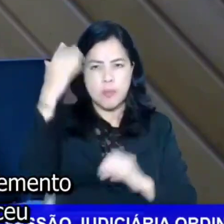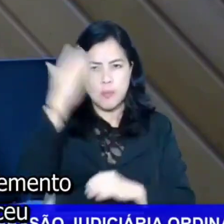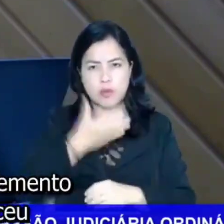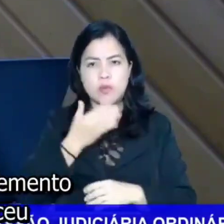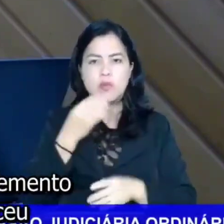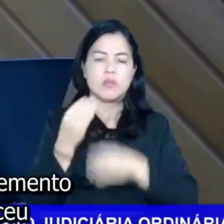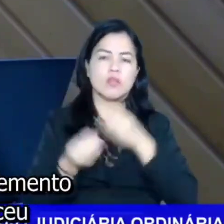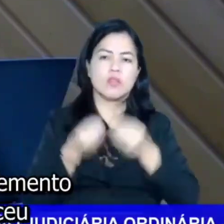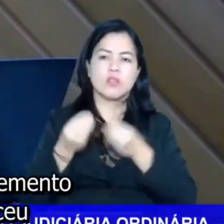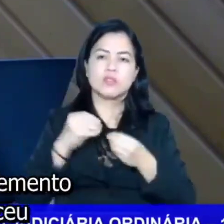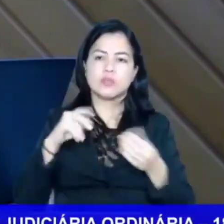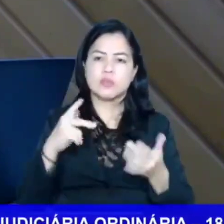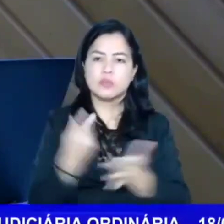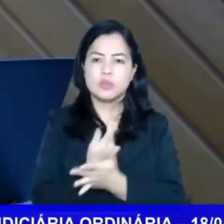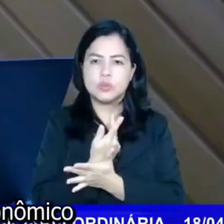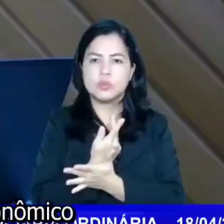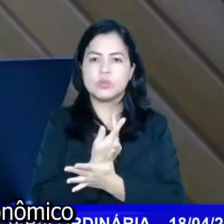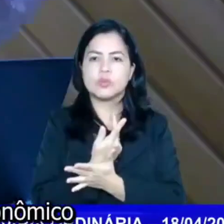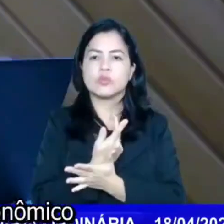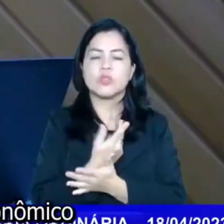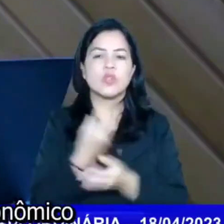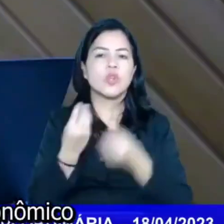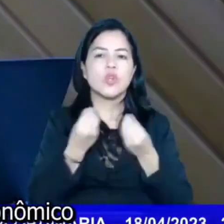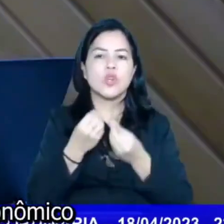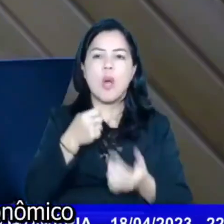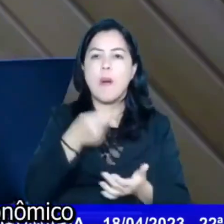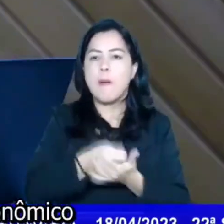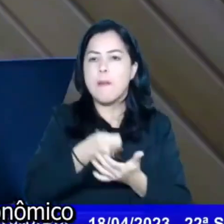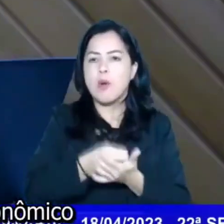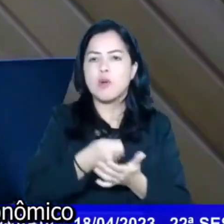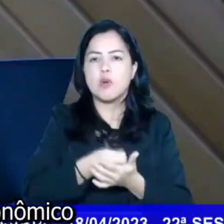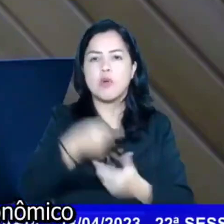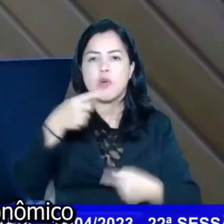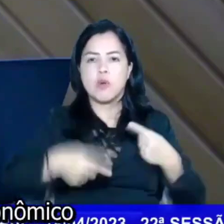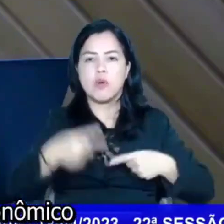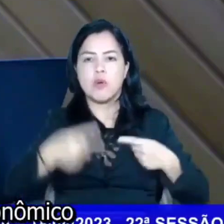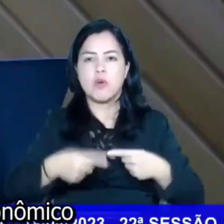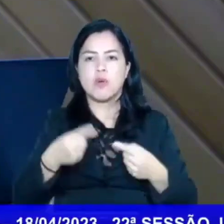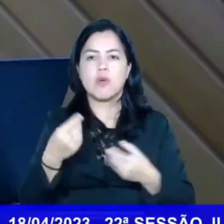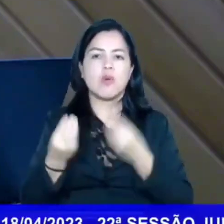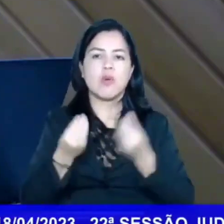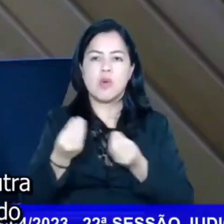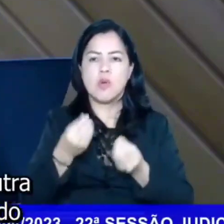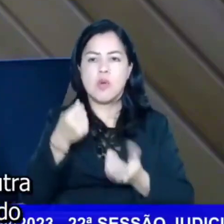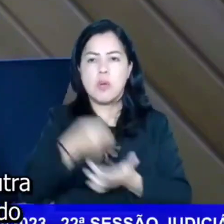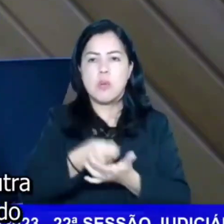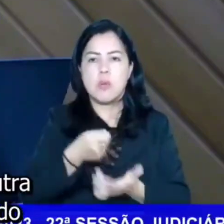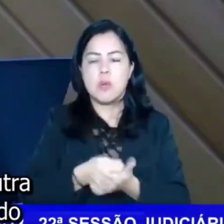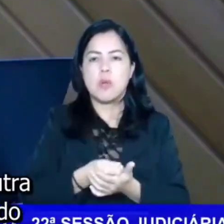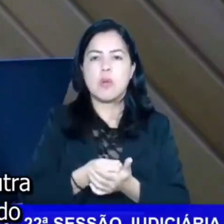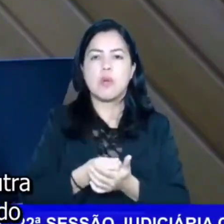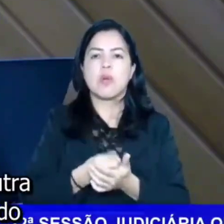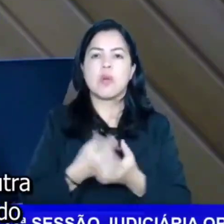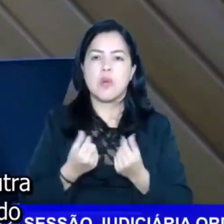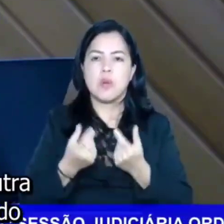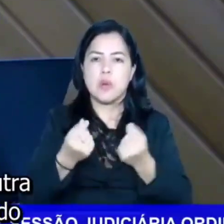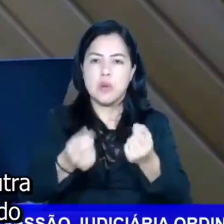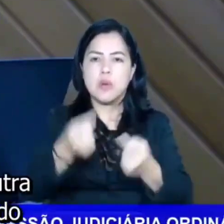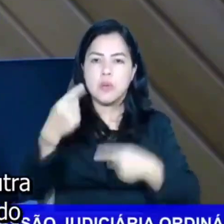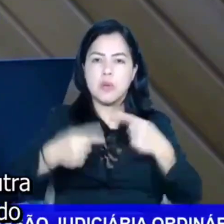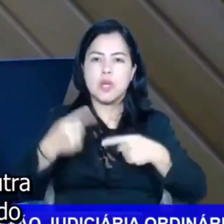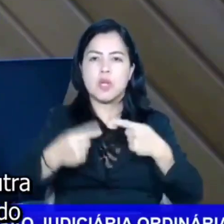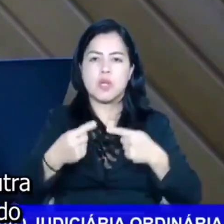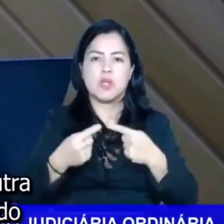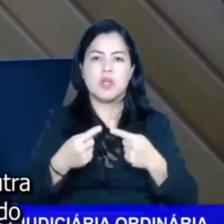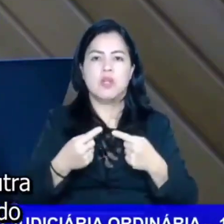de que forma aconteceu abuso de poder político, abuso de poder econômico, abuso de poder religioso